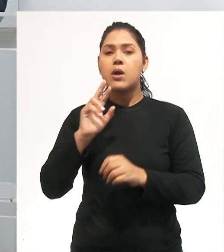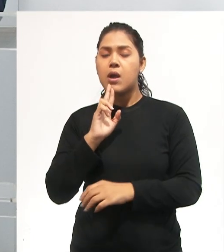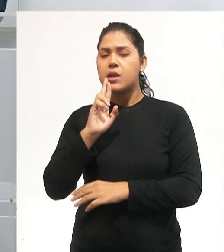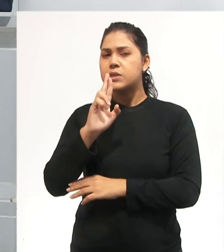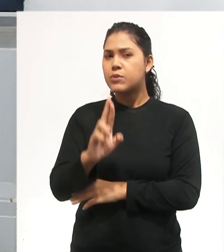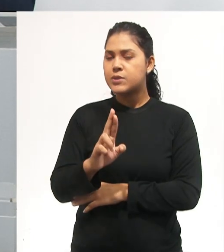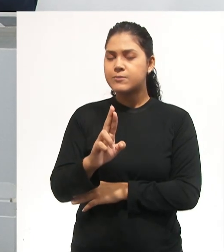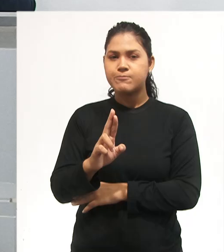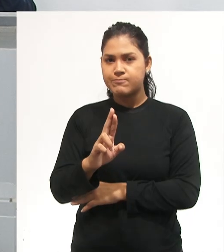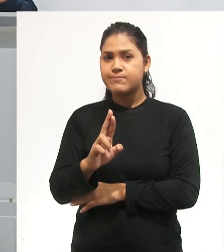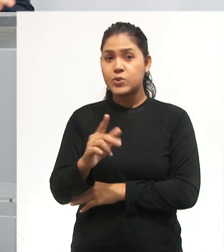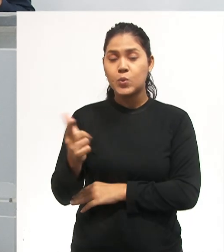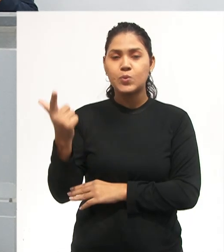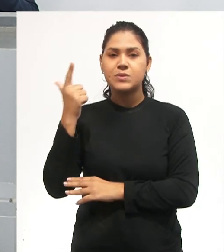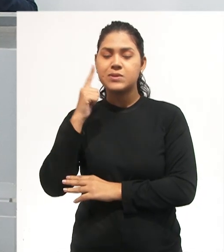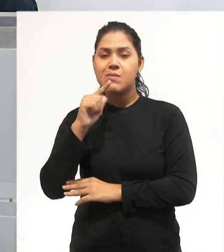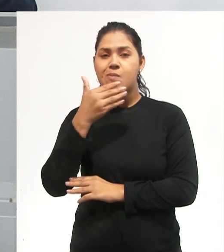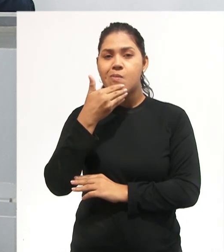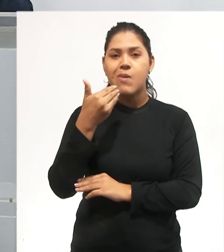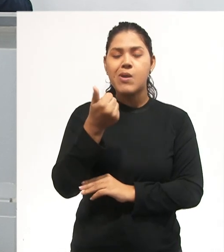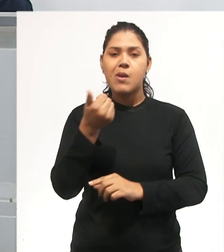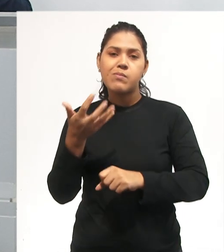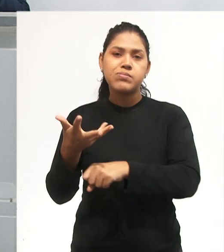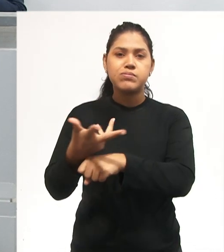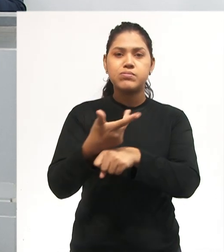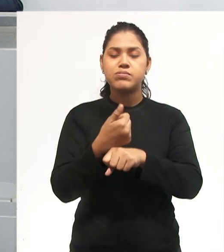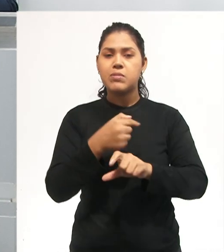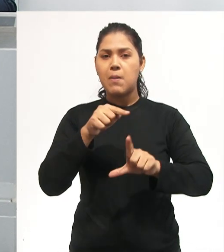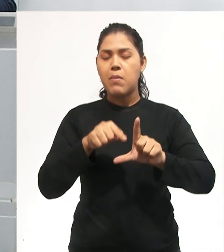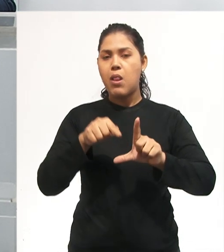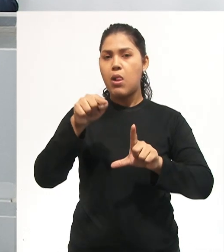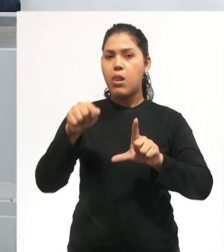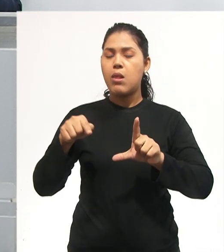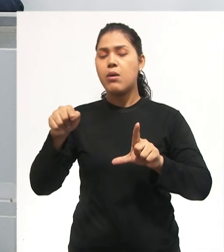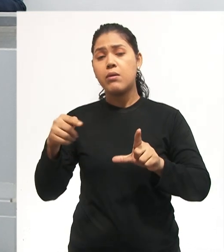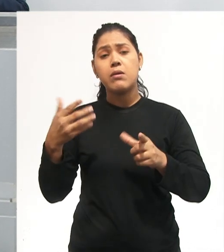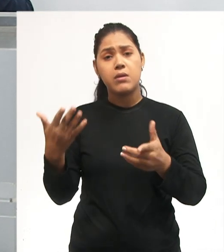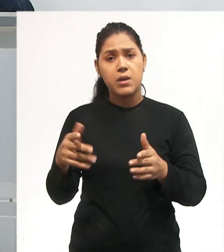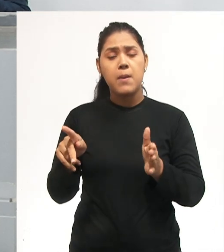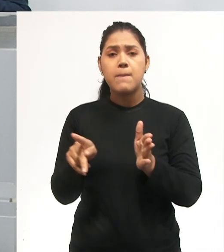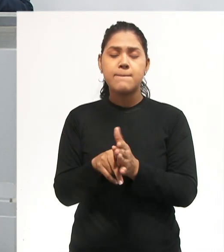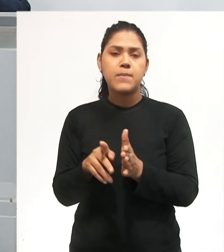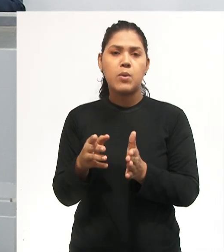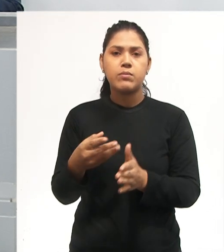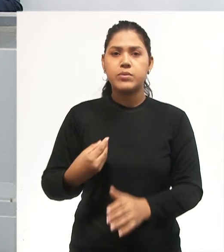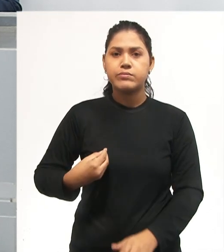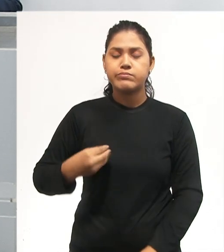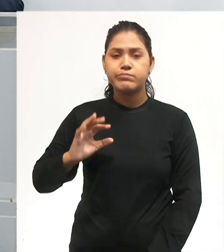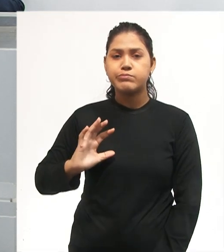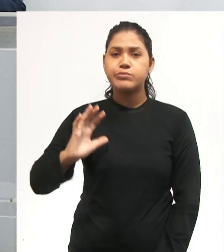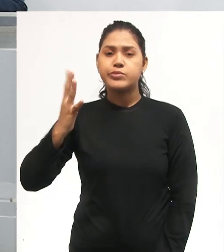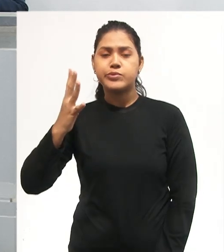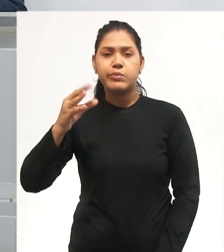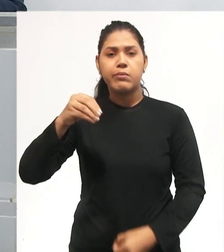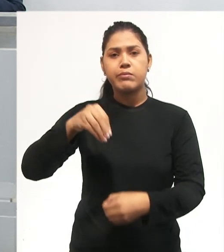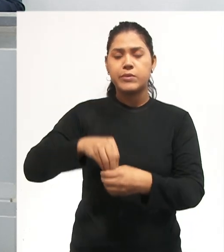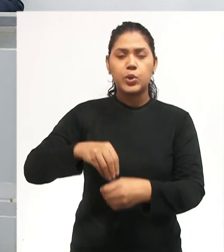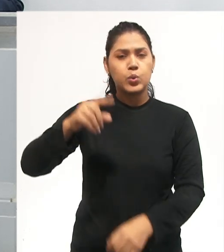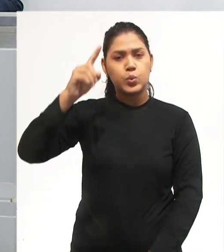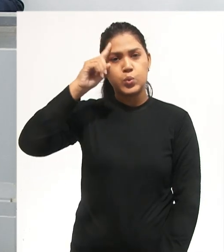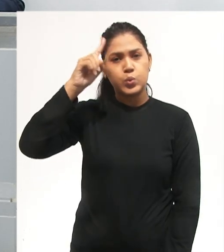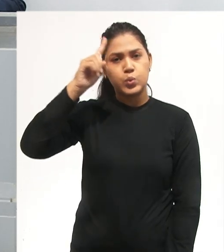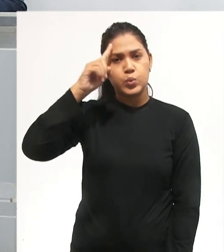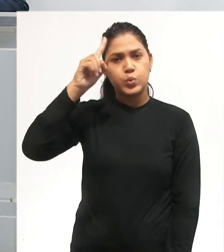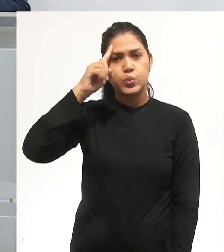Estado, né? Da gestão do dia a dia das organizações públicas, voltado para resultado de entrega